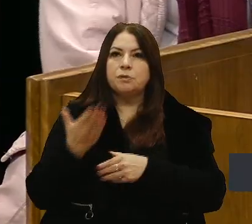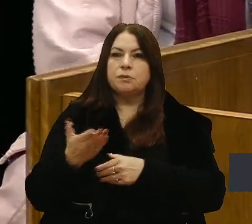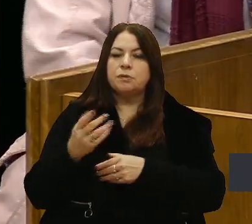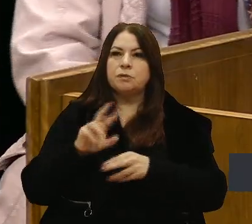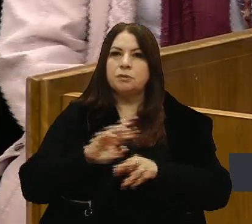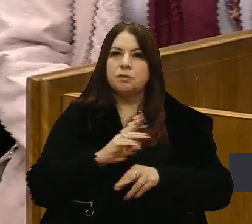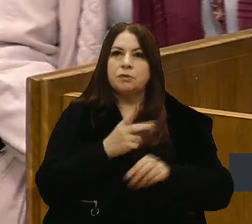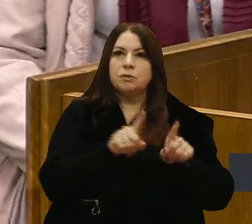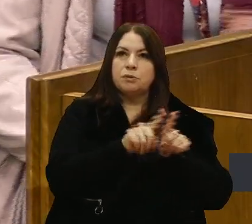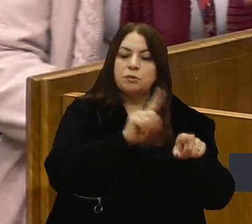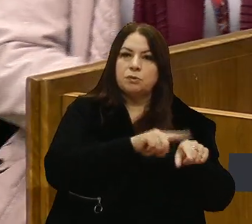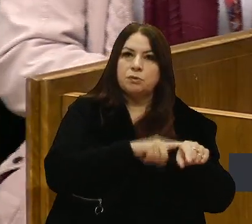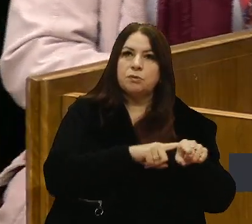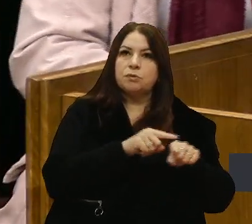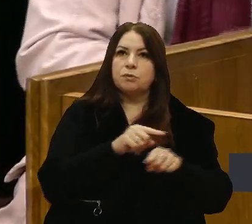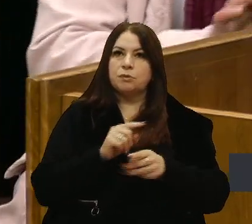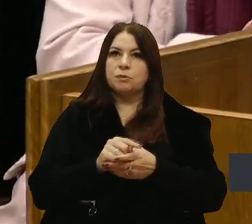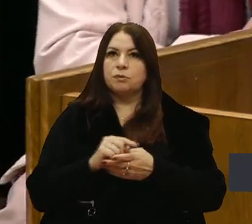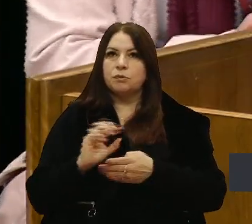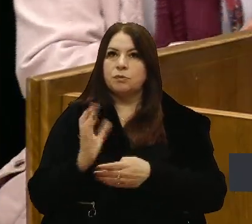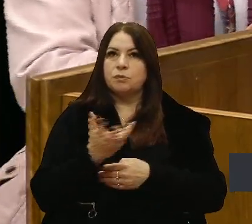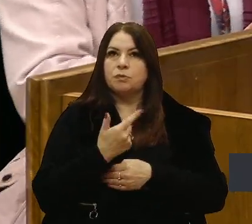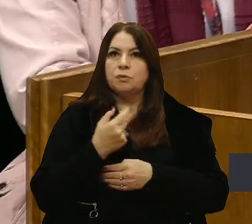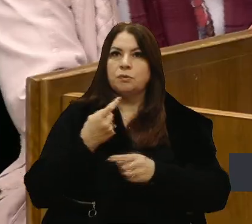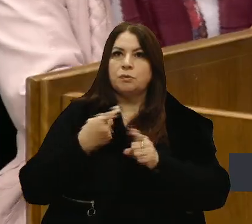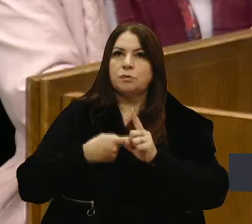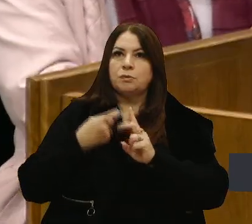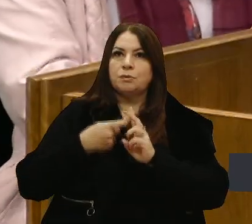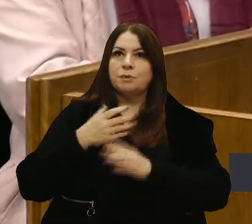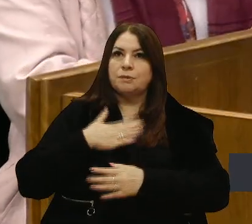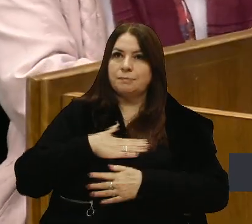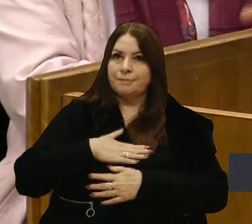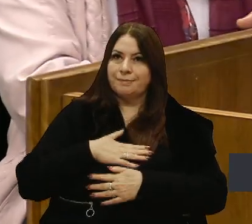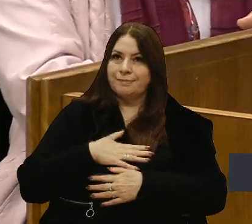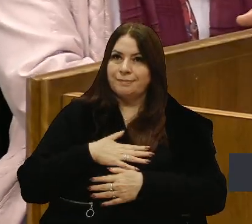contraturno. Todos os meses